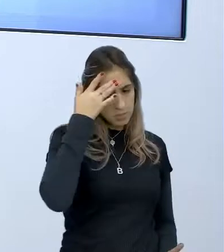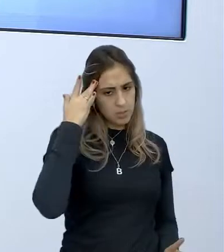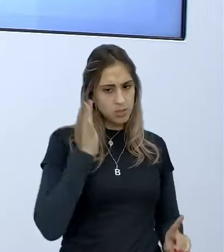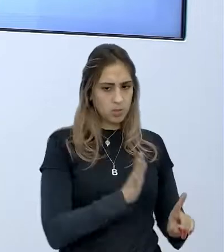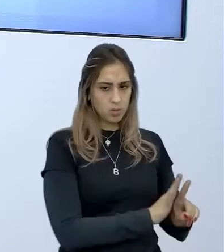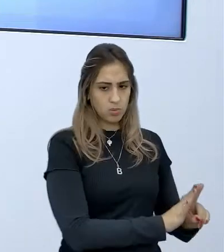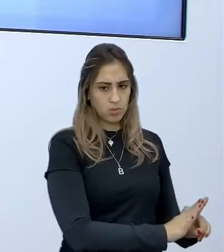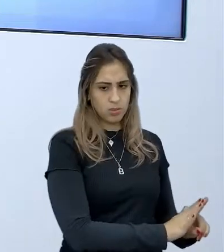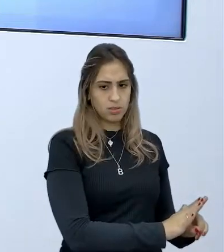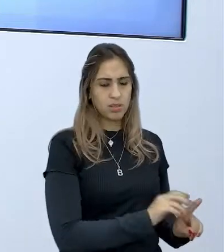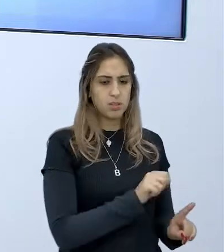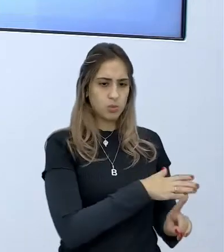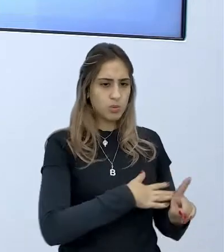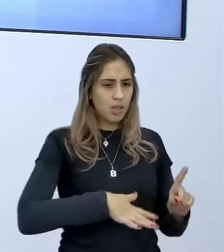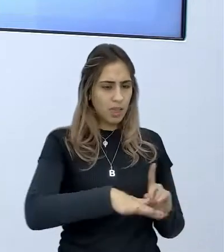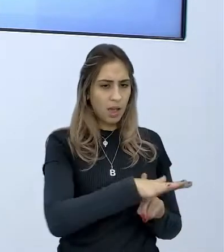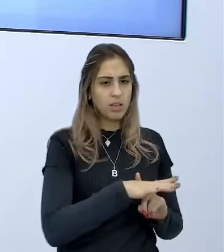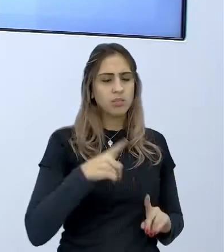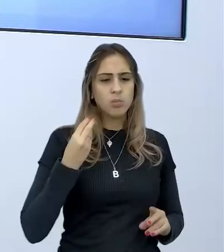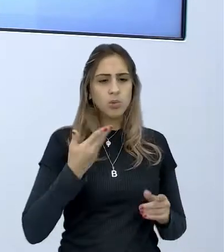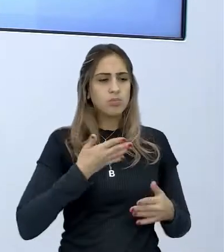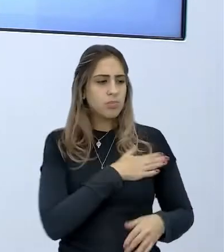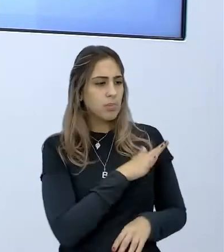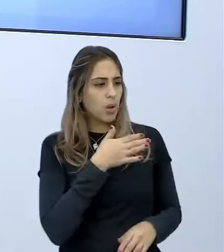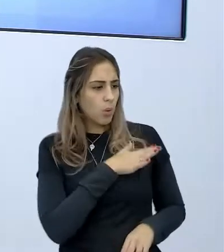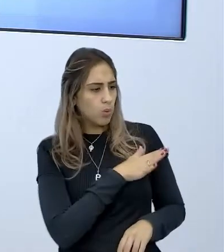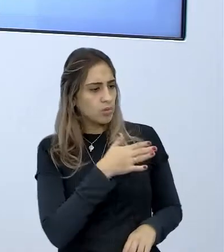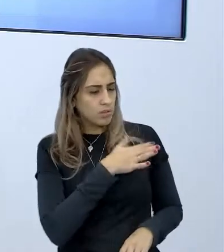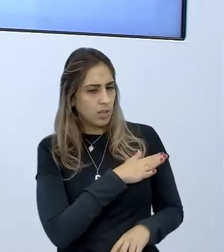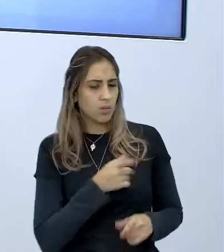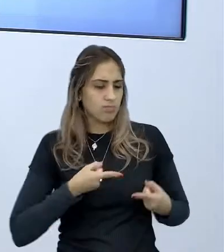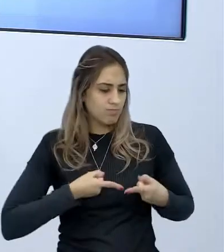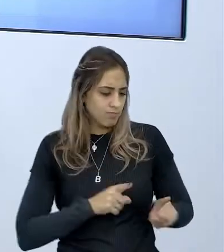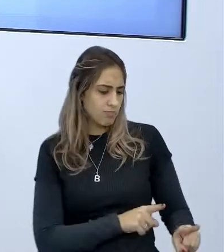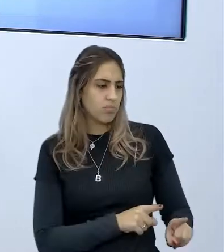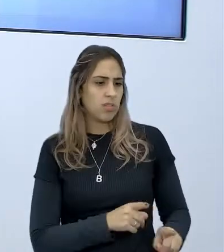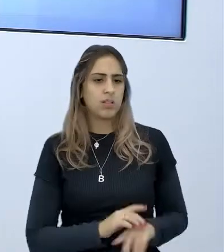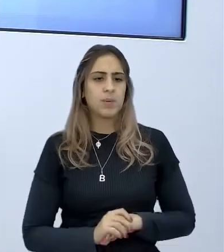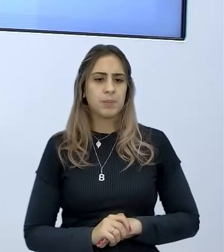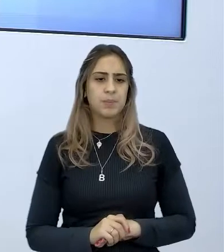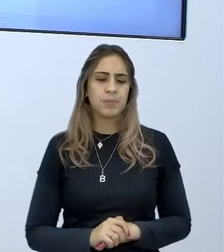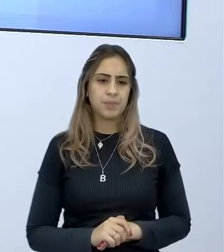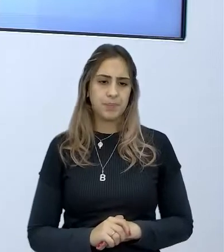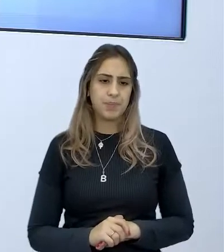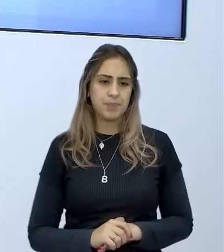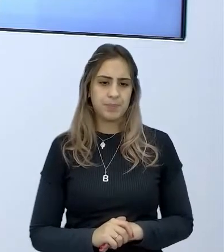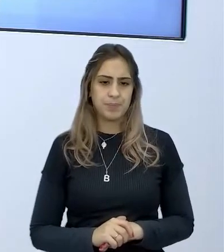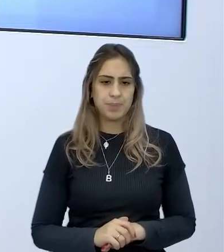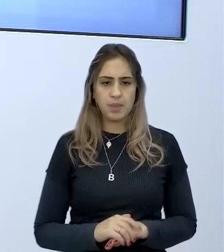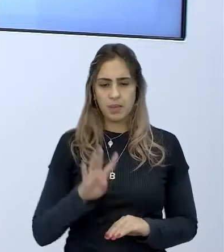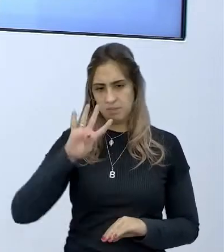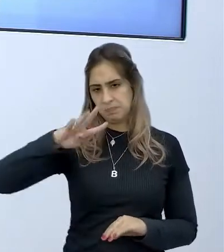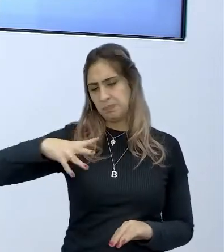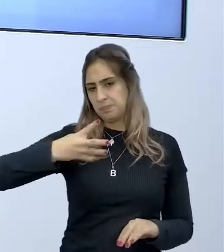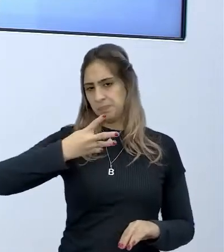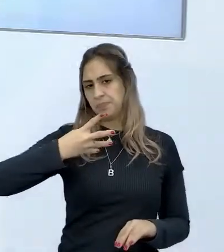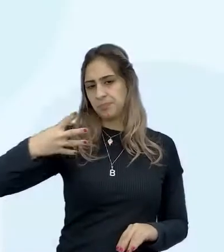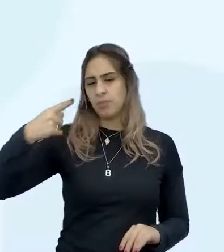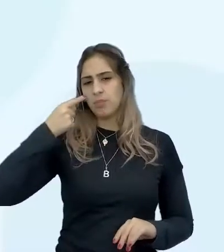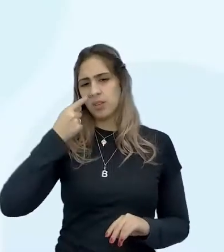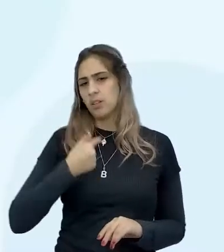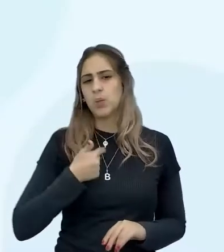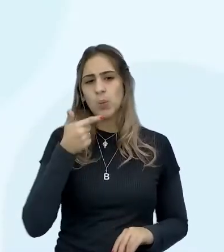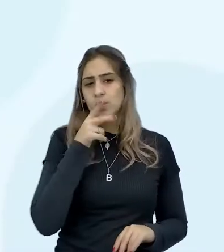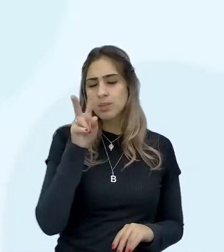sociedade e principalmente de muitos preconceitos e generalizações. E por isso a gente trouxe aqui essa tabela. Aí você vai falar, eu